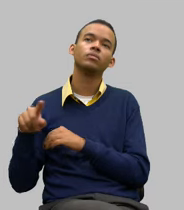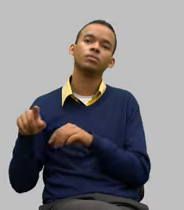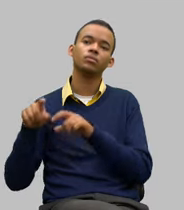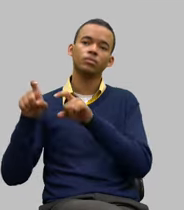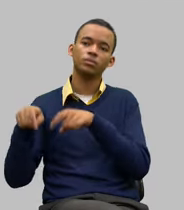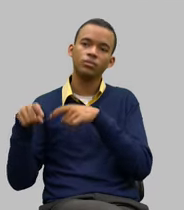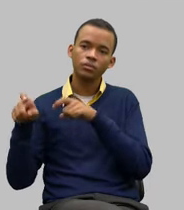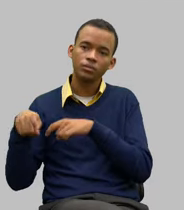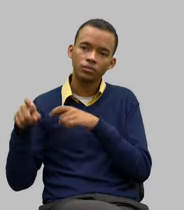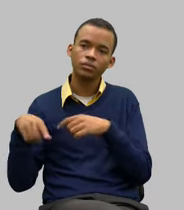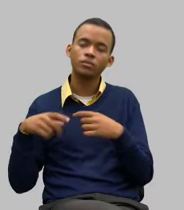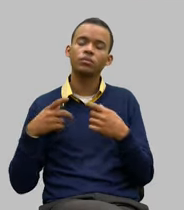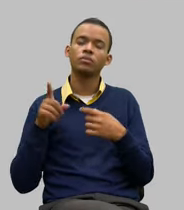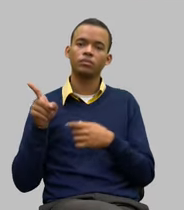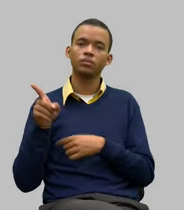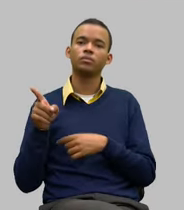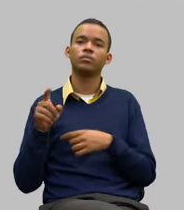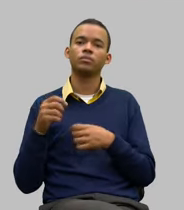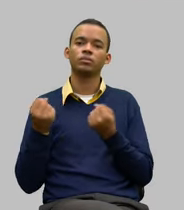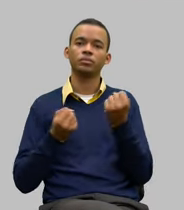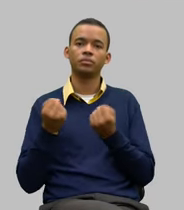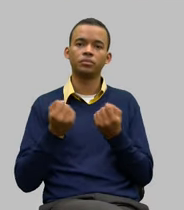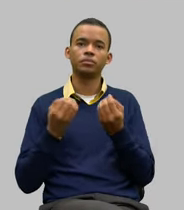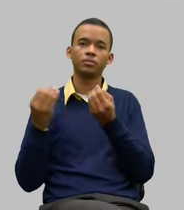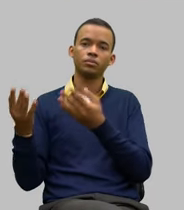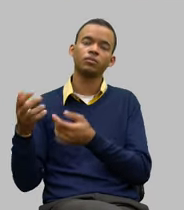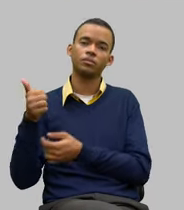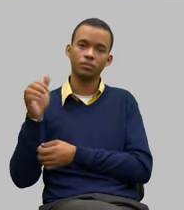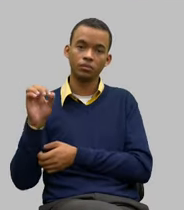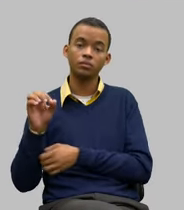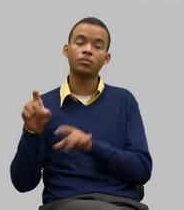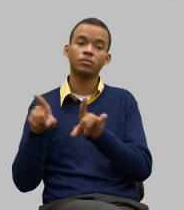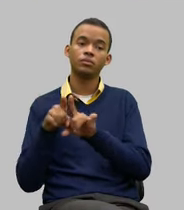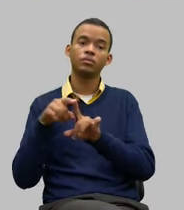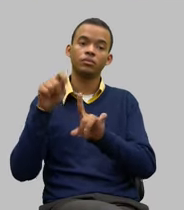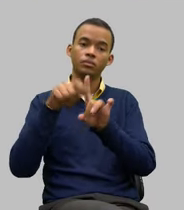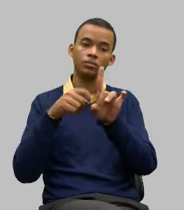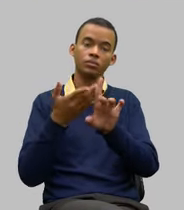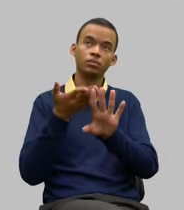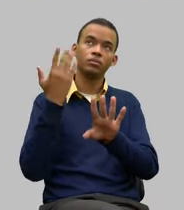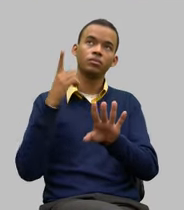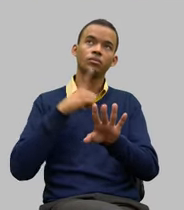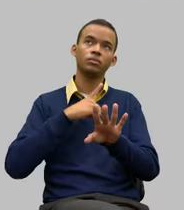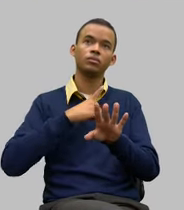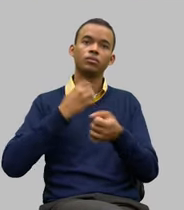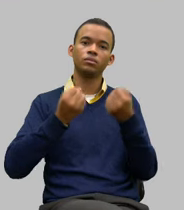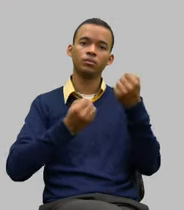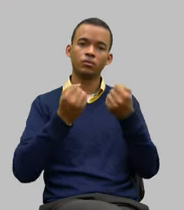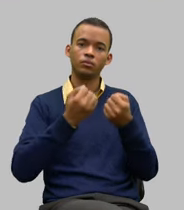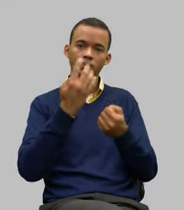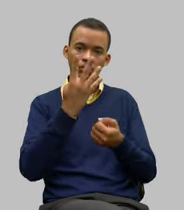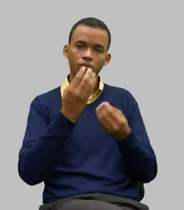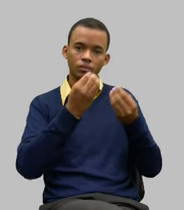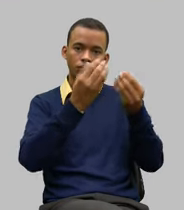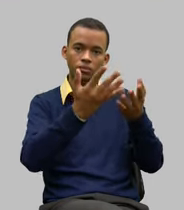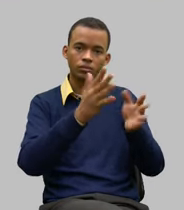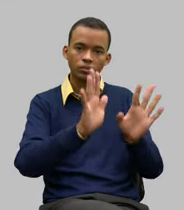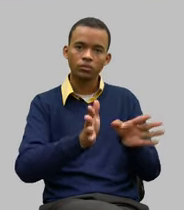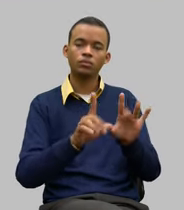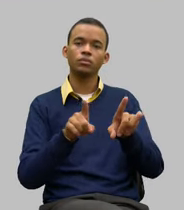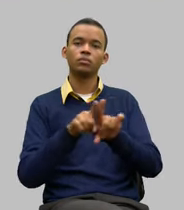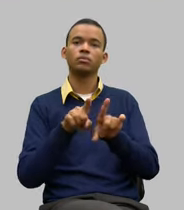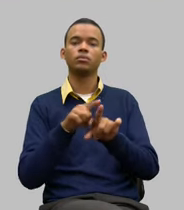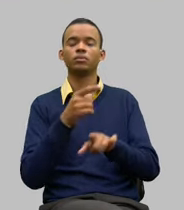entregamos mais quatro já H um mês atrás pra Polícia Militar também colocamos também eh mais de R